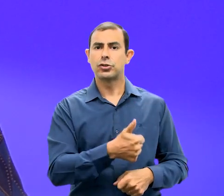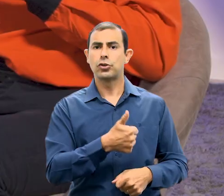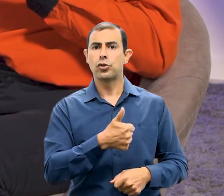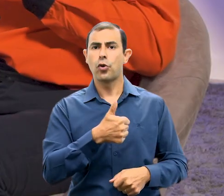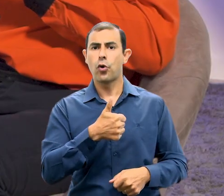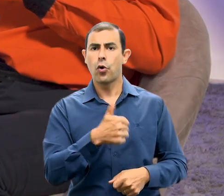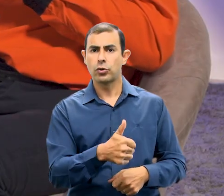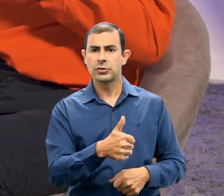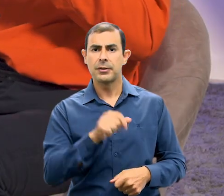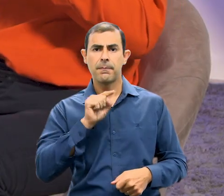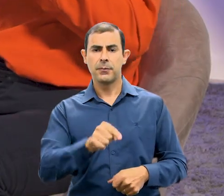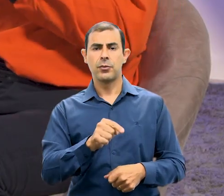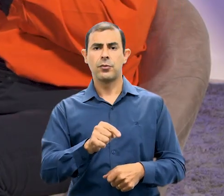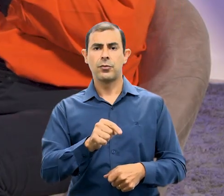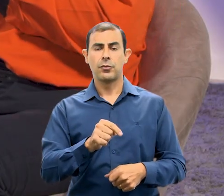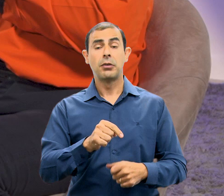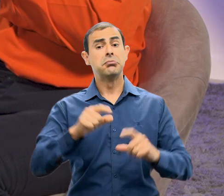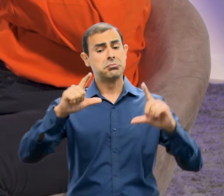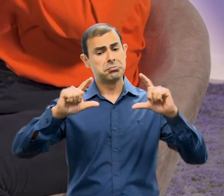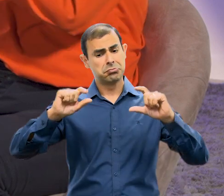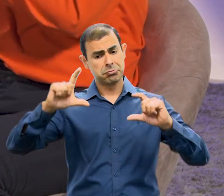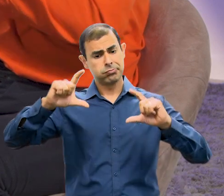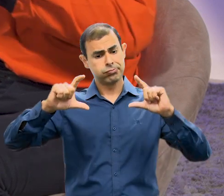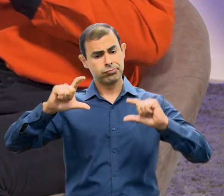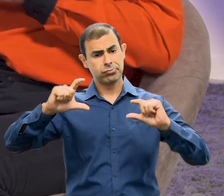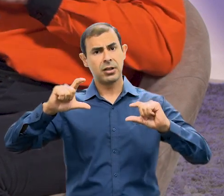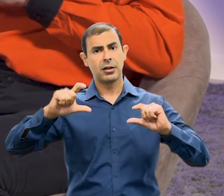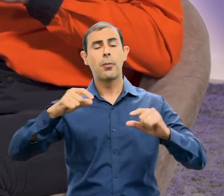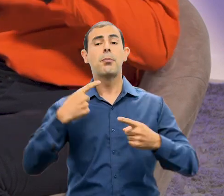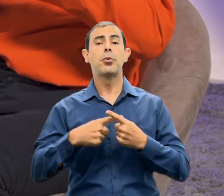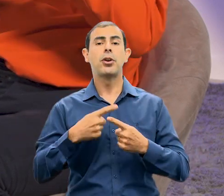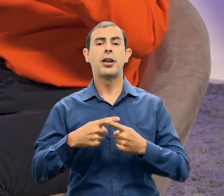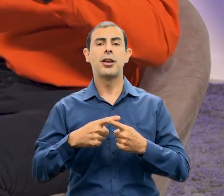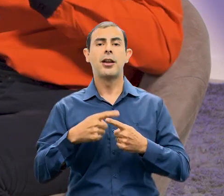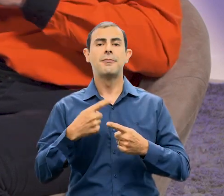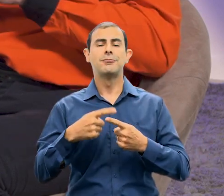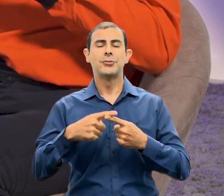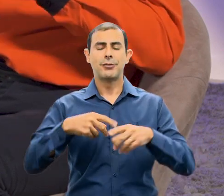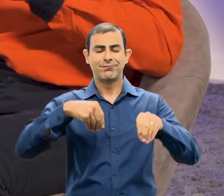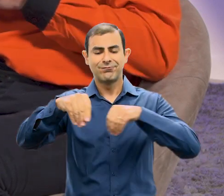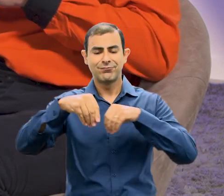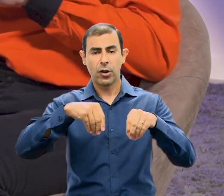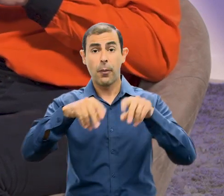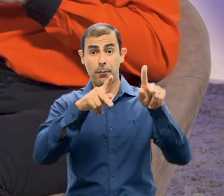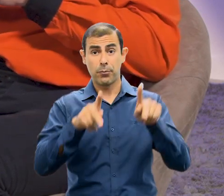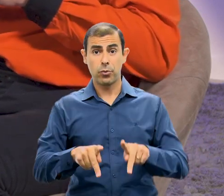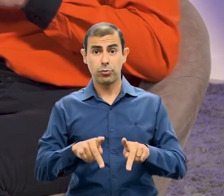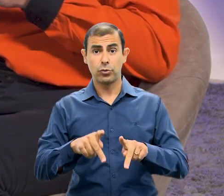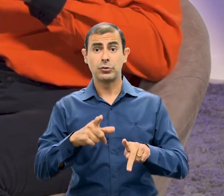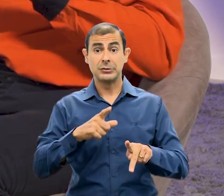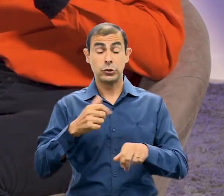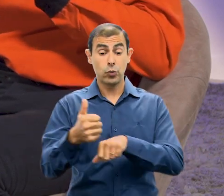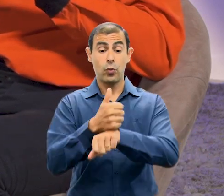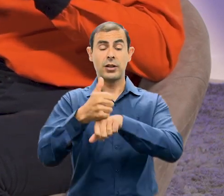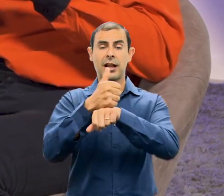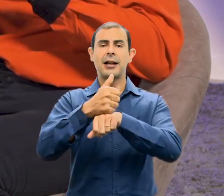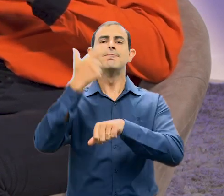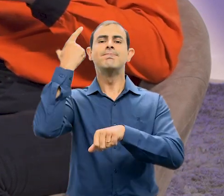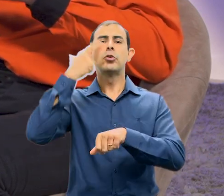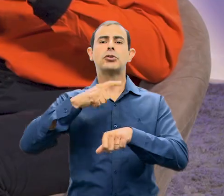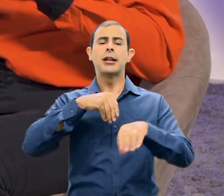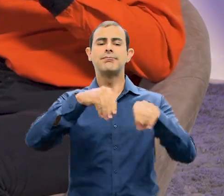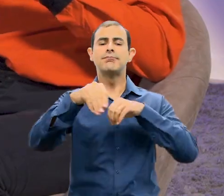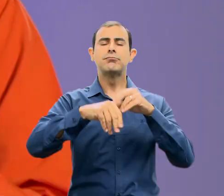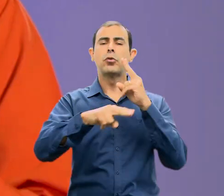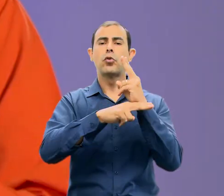nos preocupa por quê? Porque, na verdade, o transporte público de qualidade é que vai ser a saída para a qualidade de vida em Campo Grande. Quanto